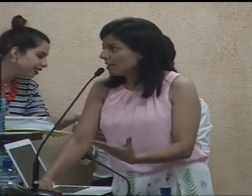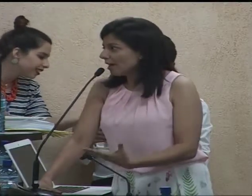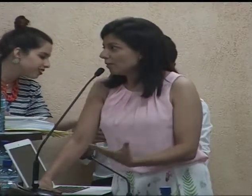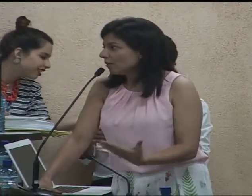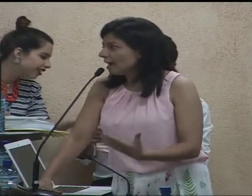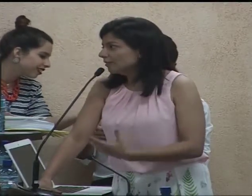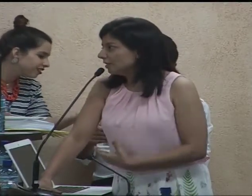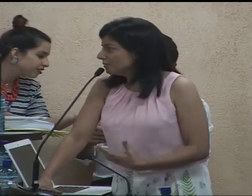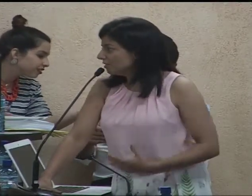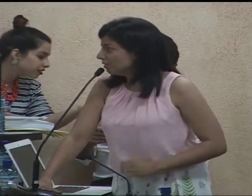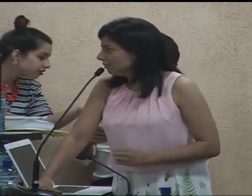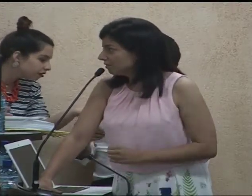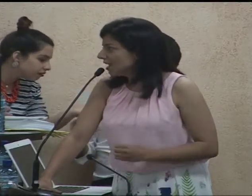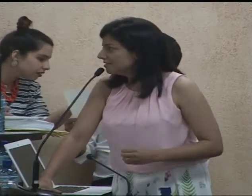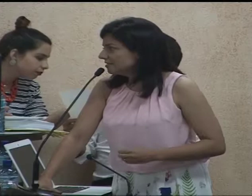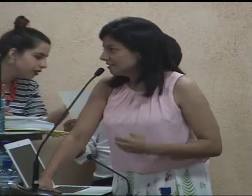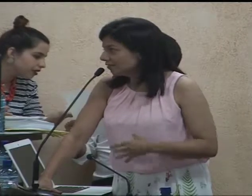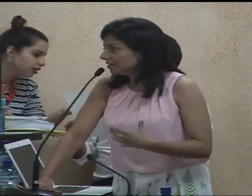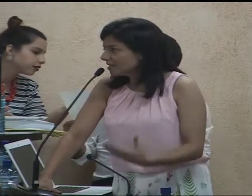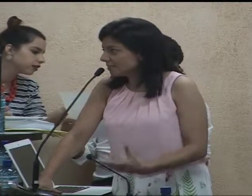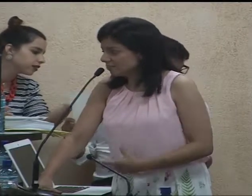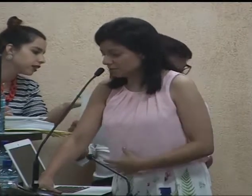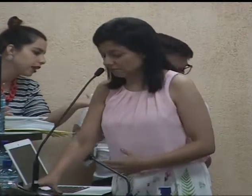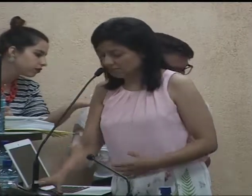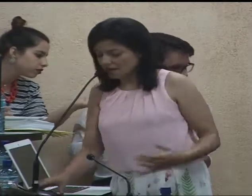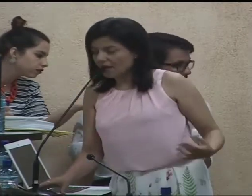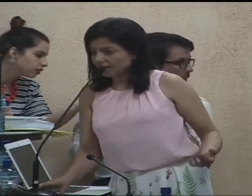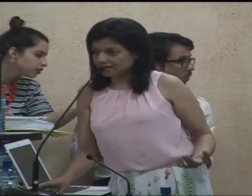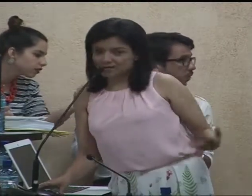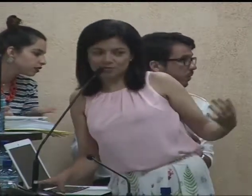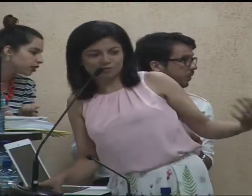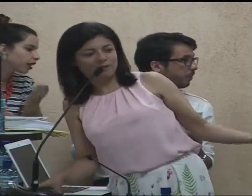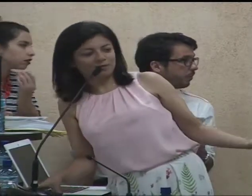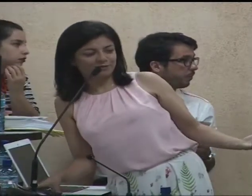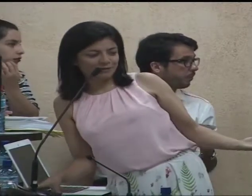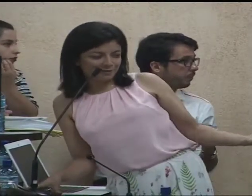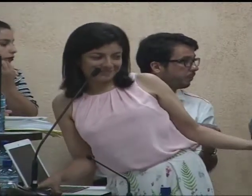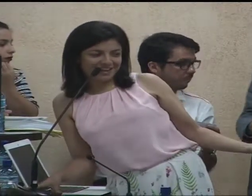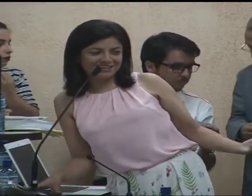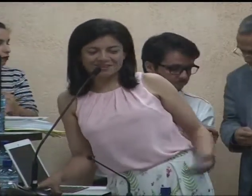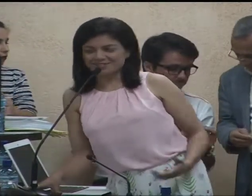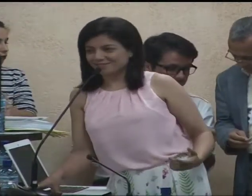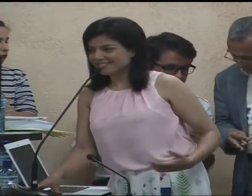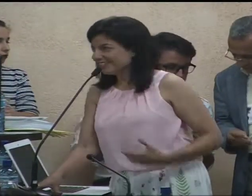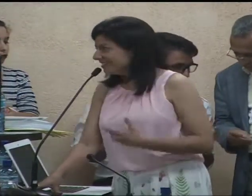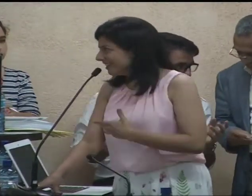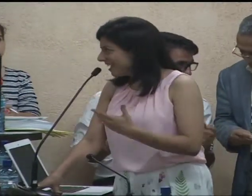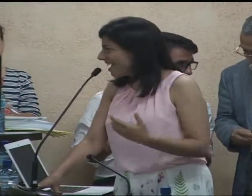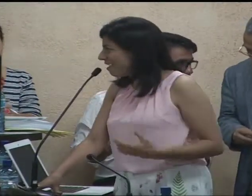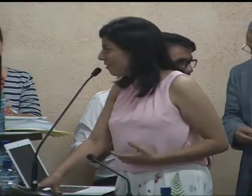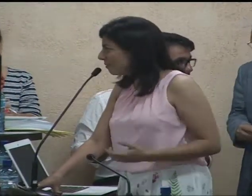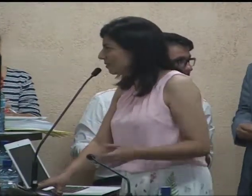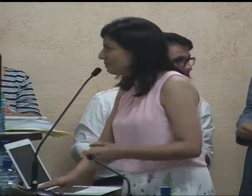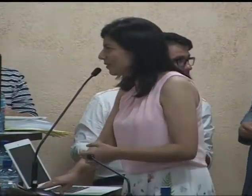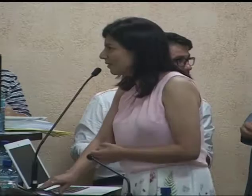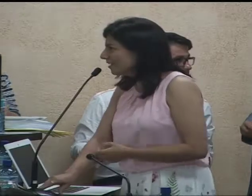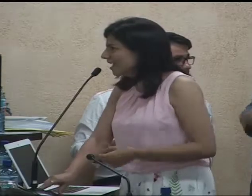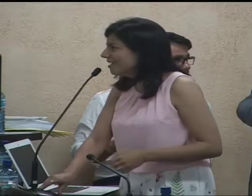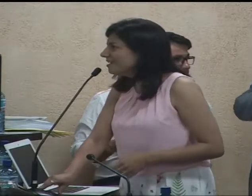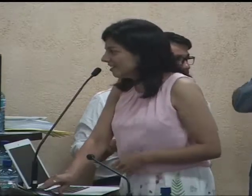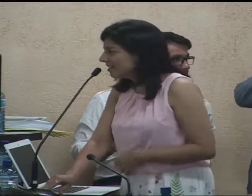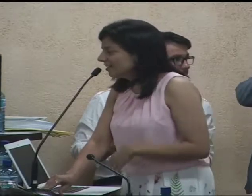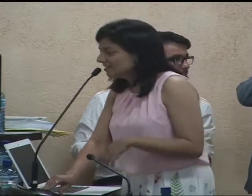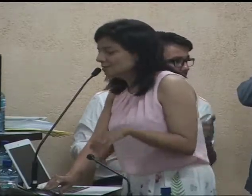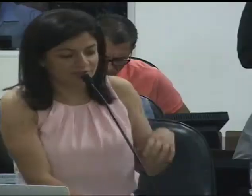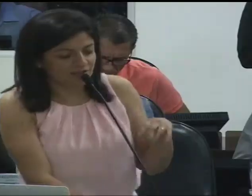com que é colocada, eu não me sinto à vontade de votar essa moção. Agradeço, espero que o vereador entenda a minha situação e até a forma com que eu me